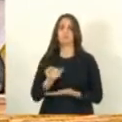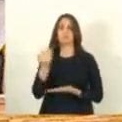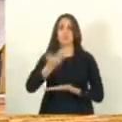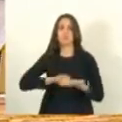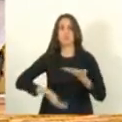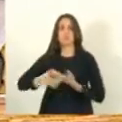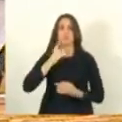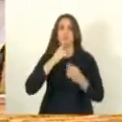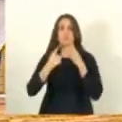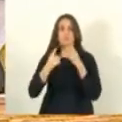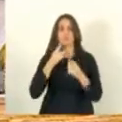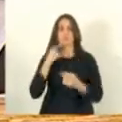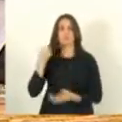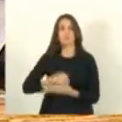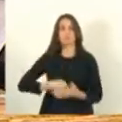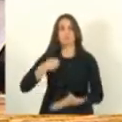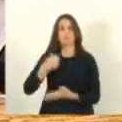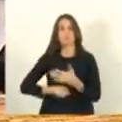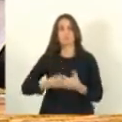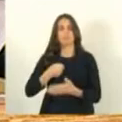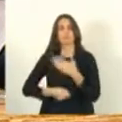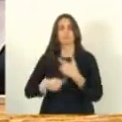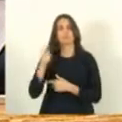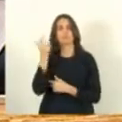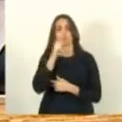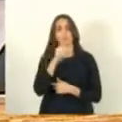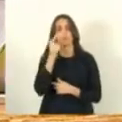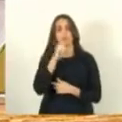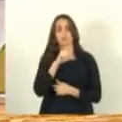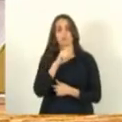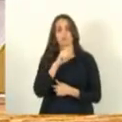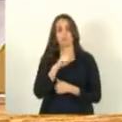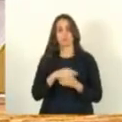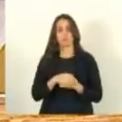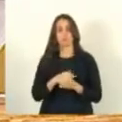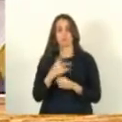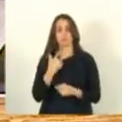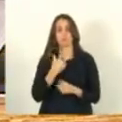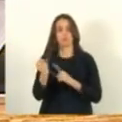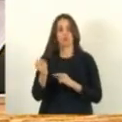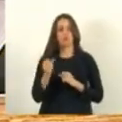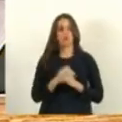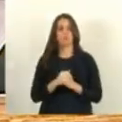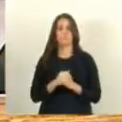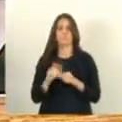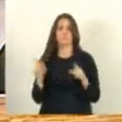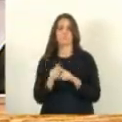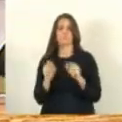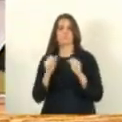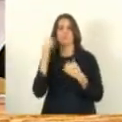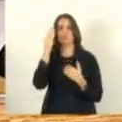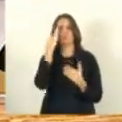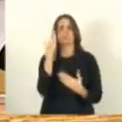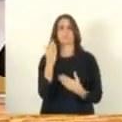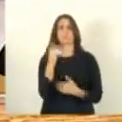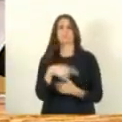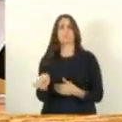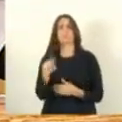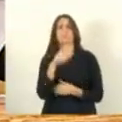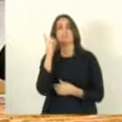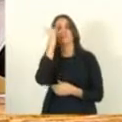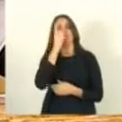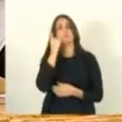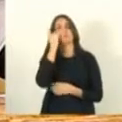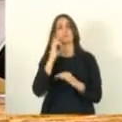fundamental nessa luta para que eles pudessem alcançar essa vitória. E também quero agradecer os nossos pares